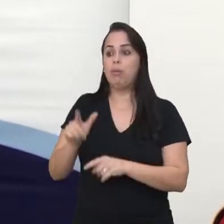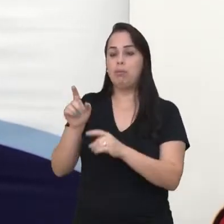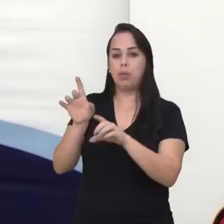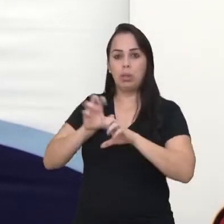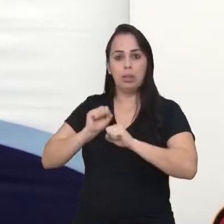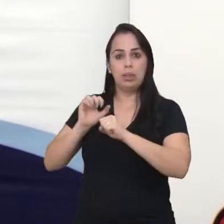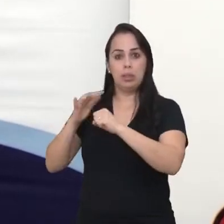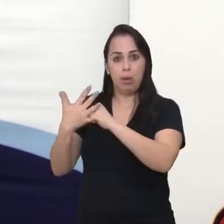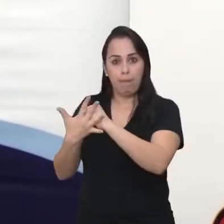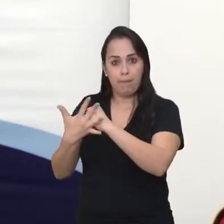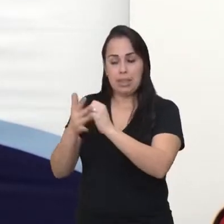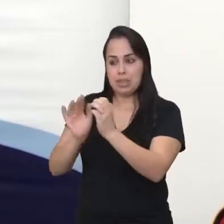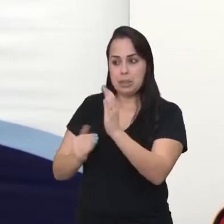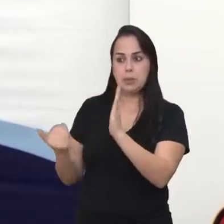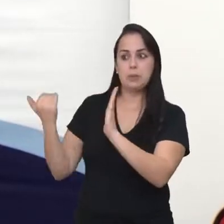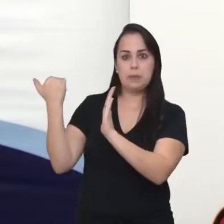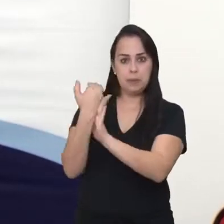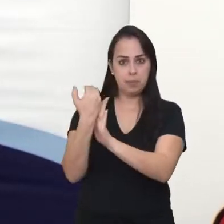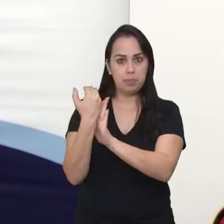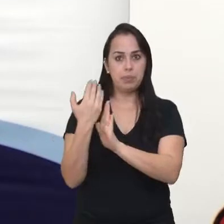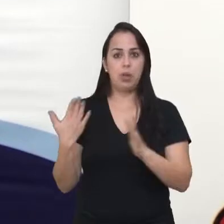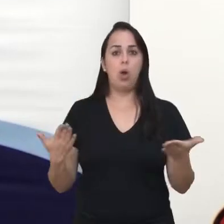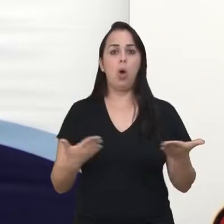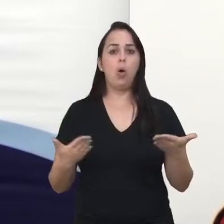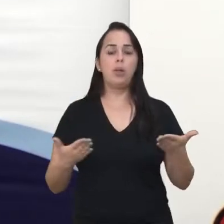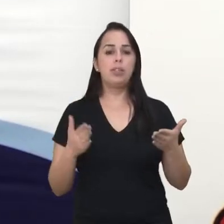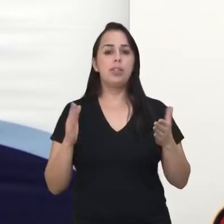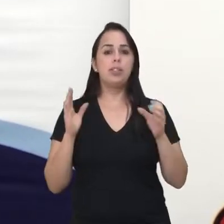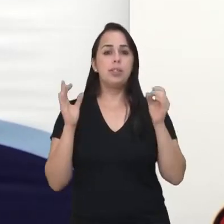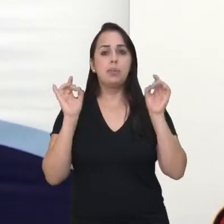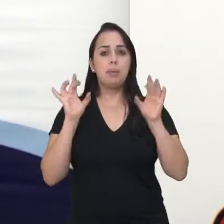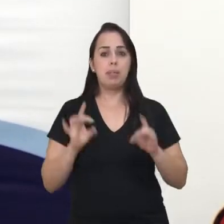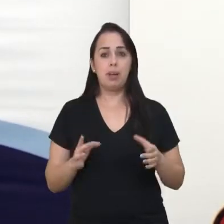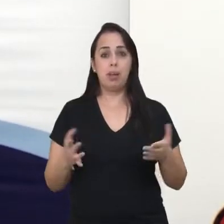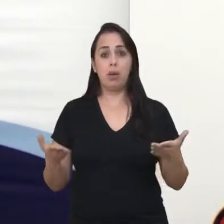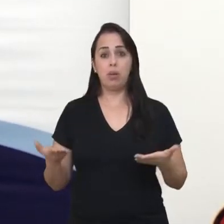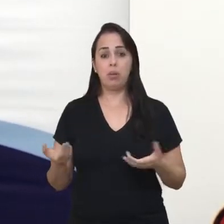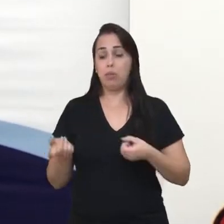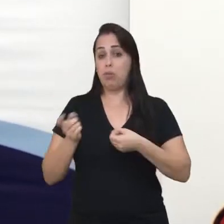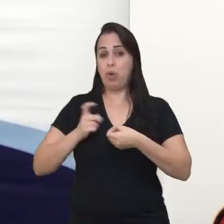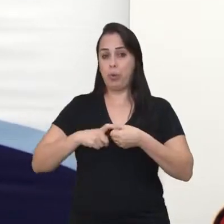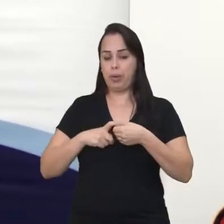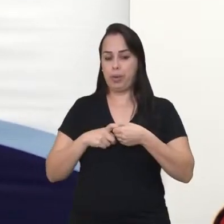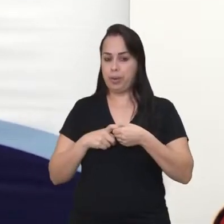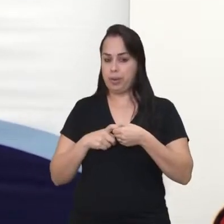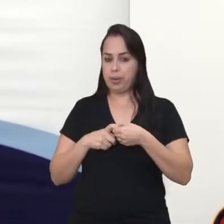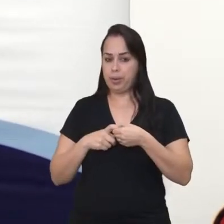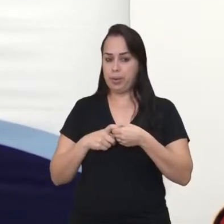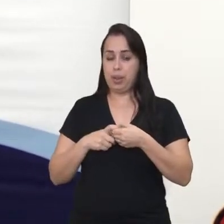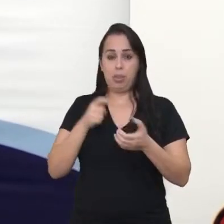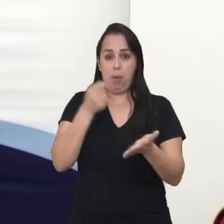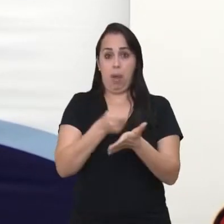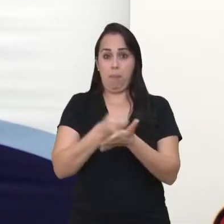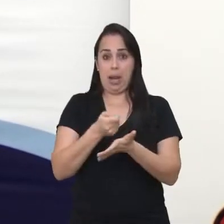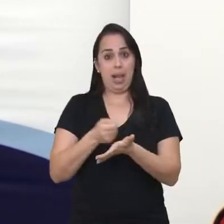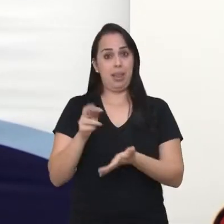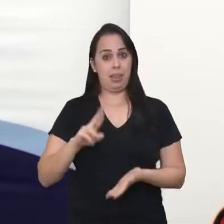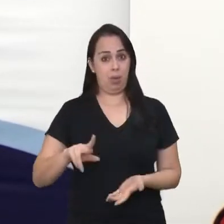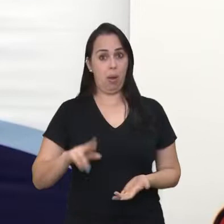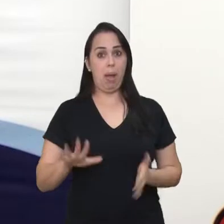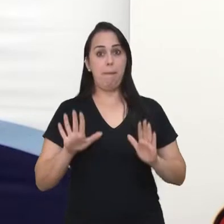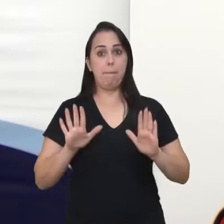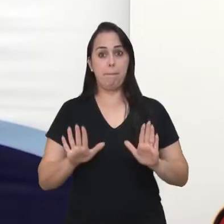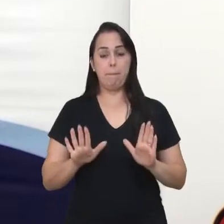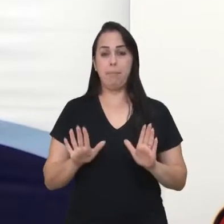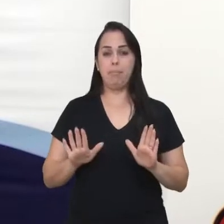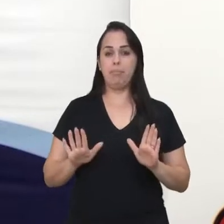de Covid, tanto que hoje, em especial aqui, voltamos de maneira não obrigatória, mas